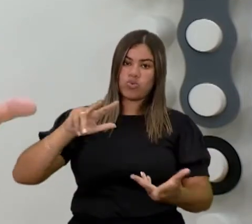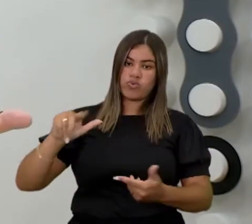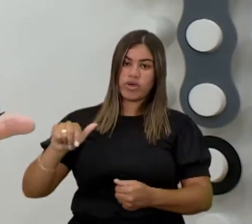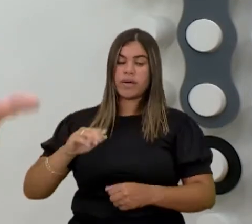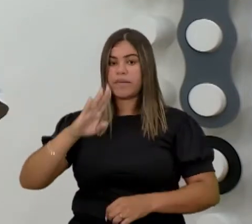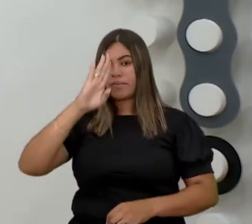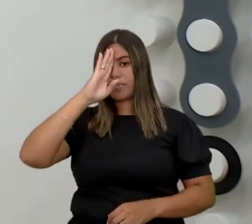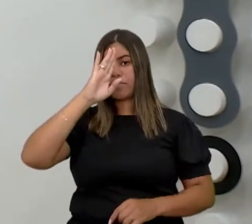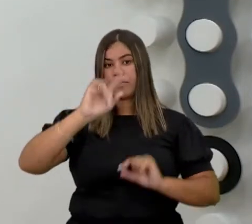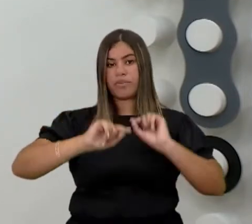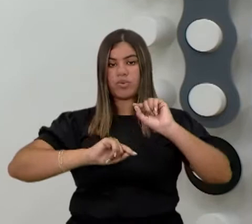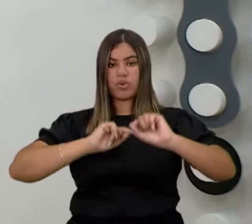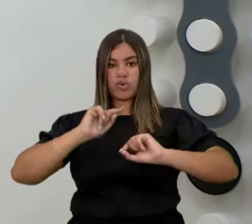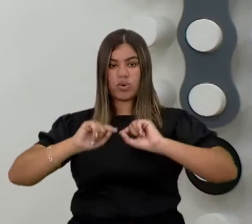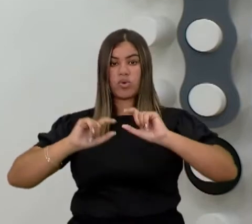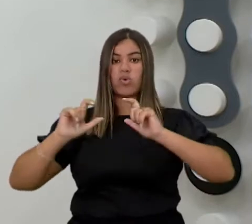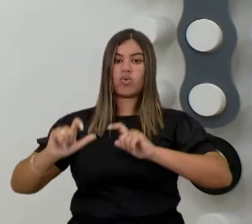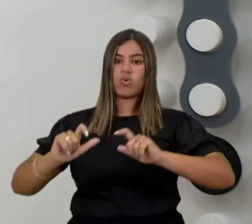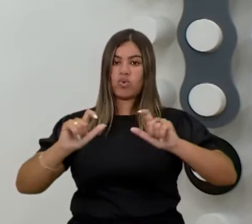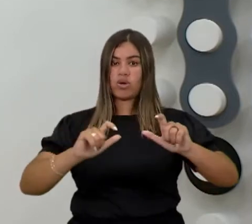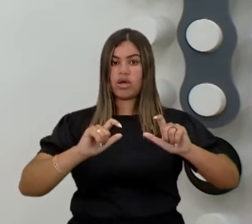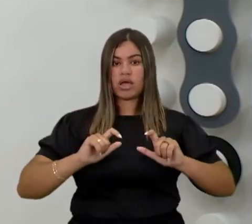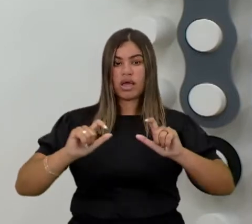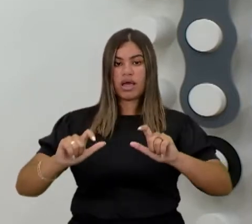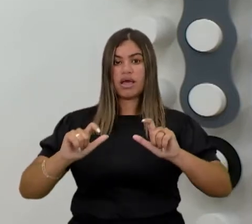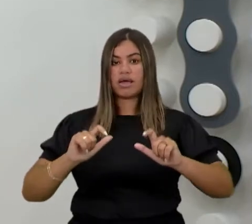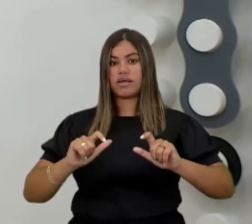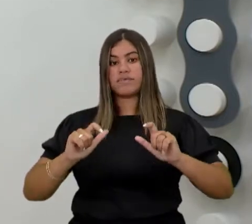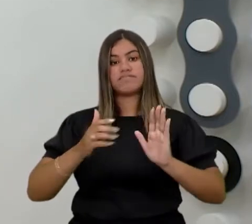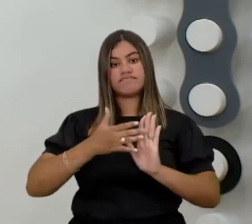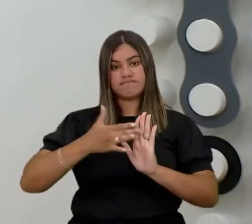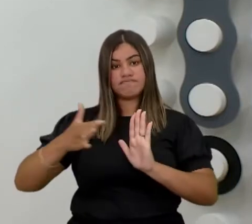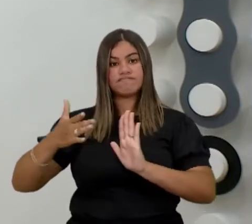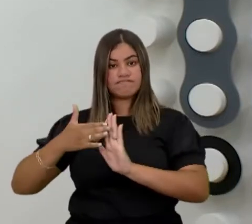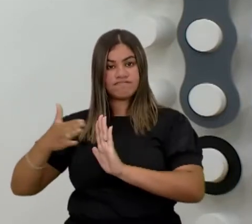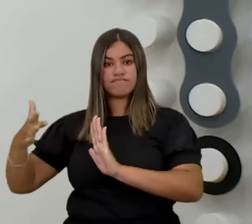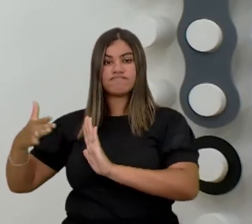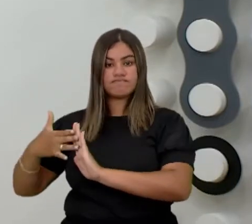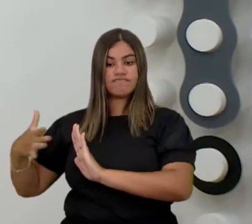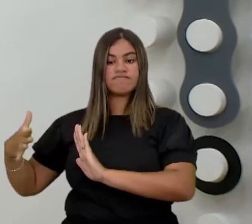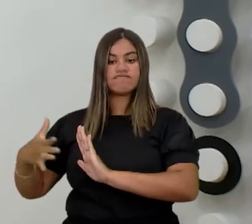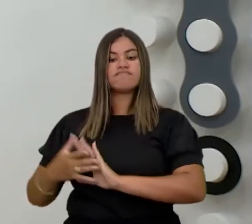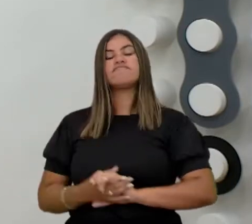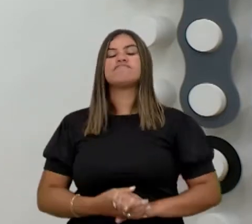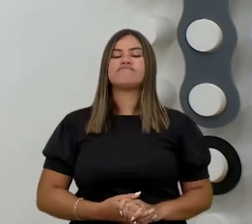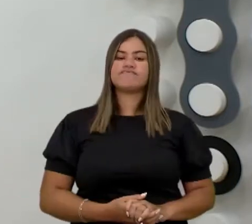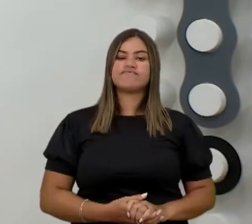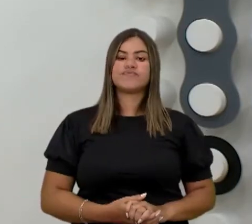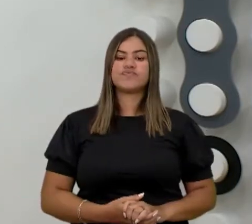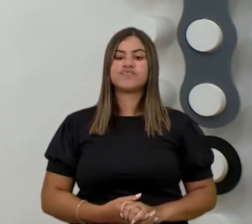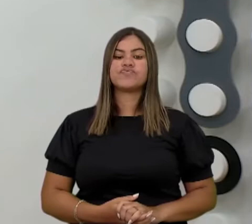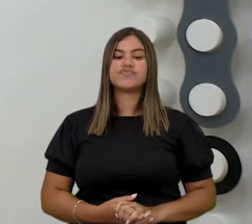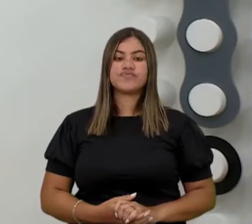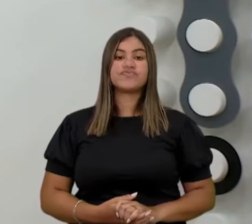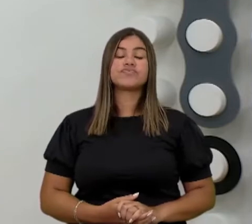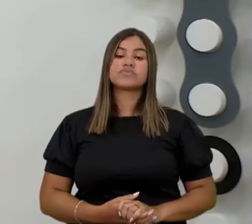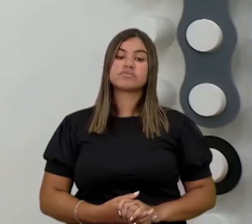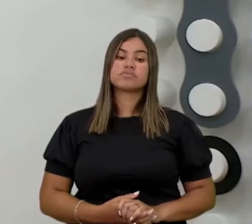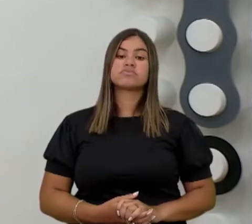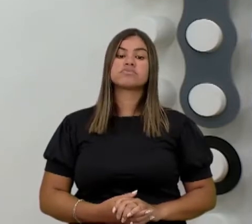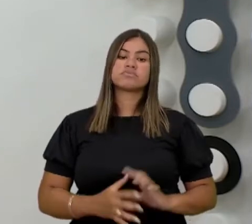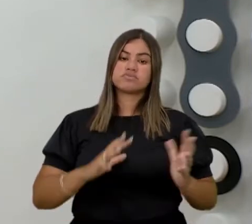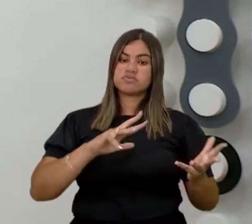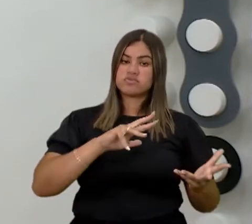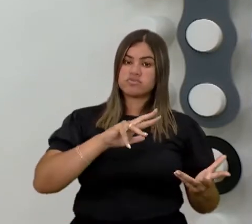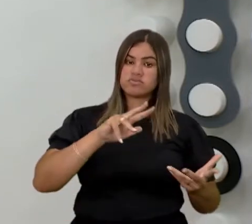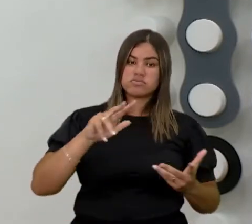na relação de espaço e tempo, que é o que a gente acaba implantando aí nas nossas aulas de geografia, quando falamos de universo, de